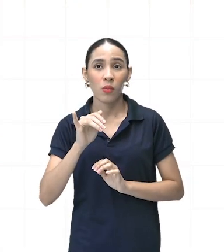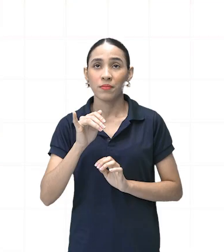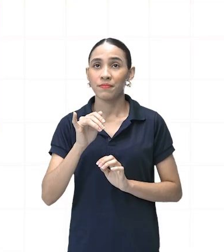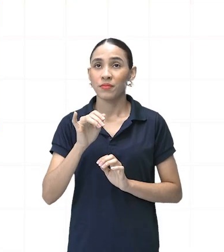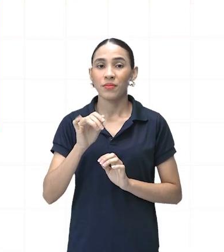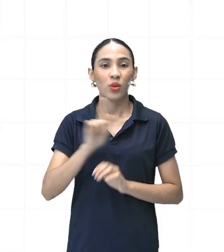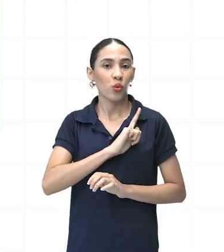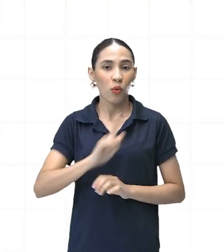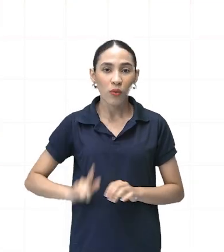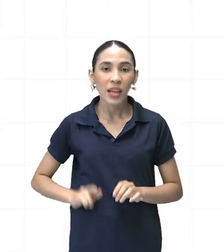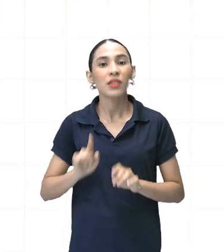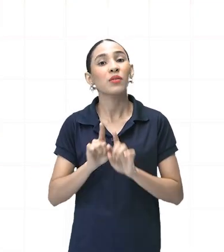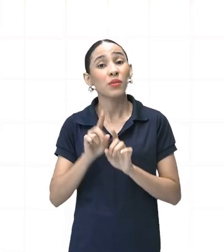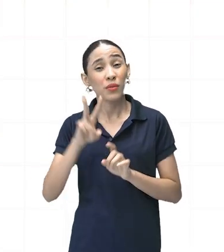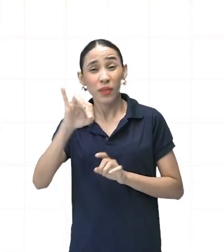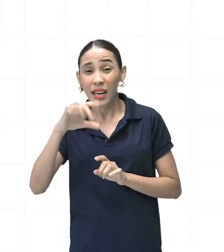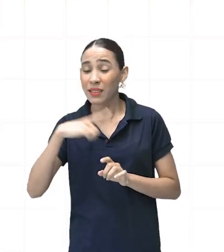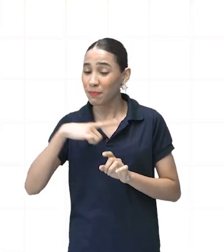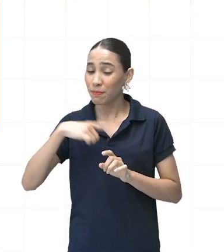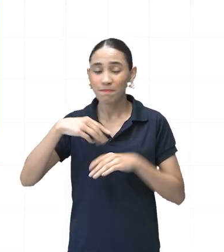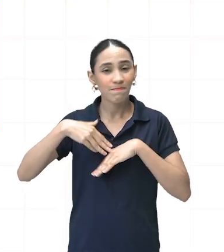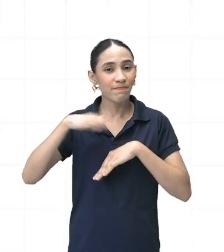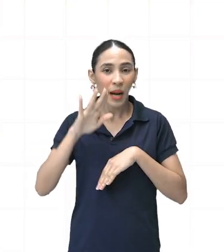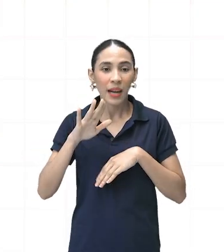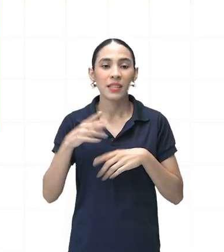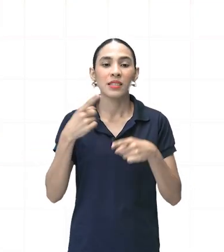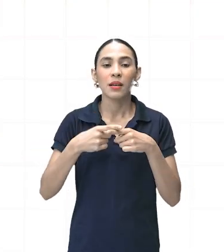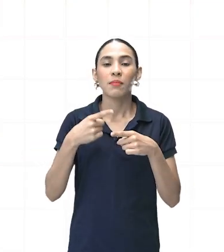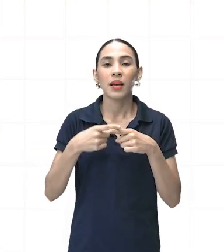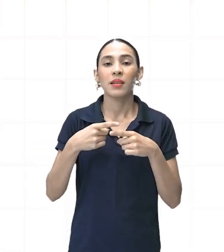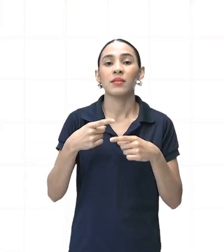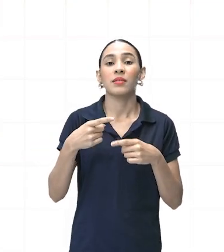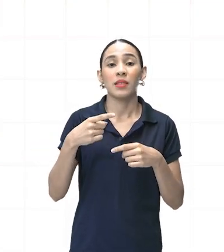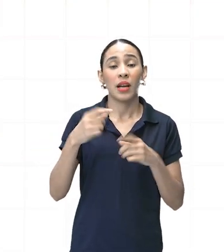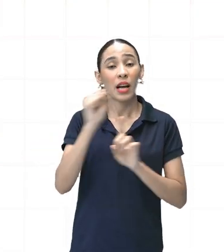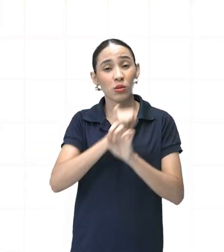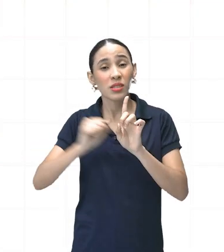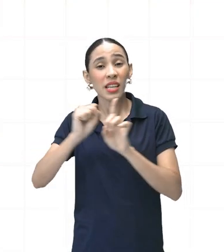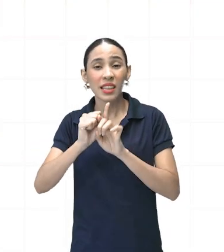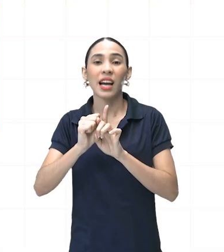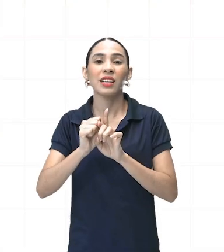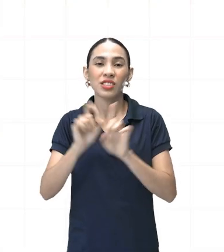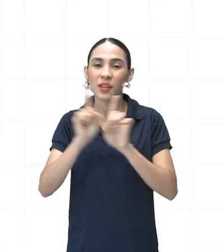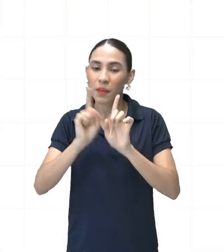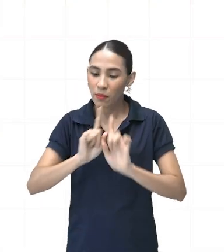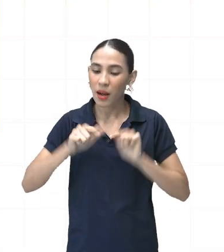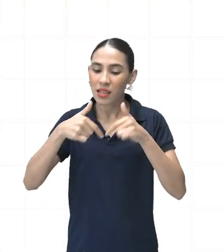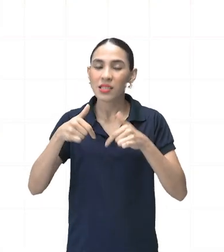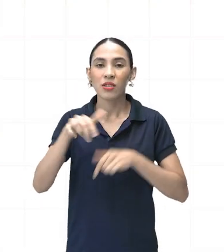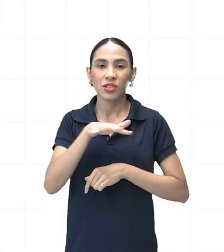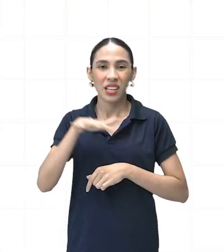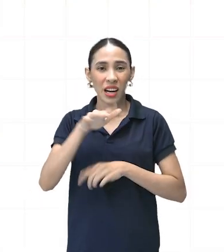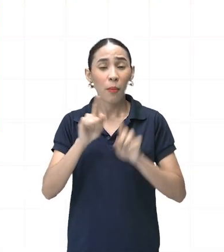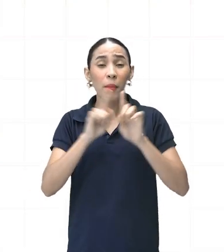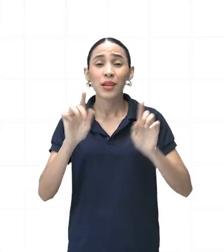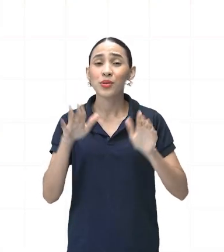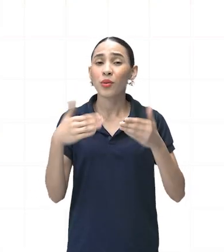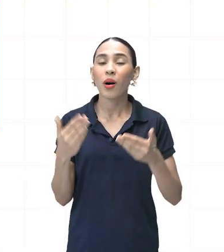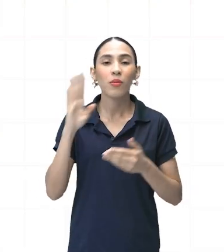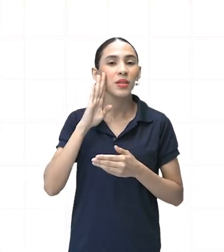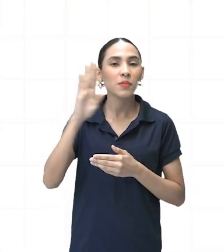além aí do governo, vai além, né? Vai também para a sociedade de um modo geral. Agora, qual vai ser o